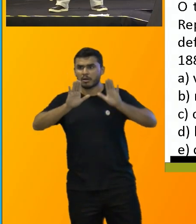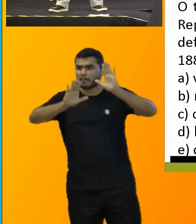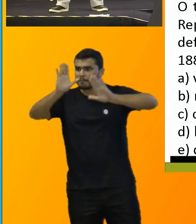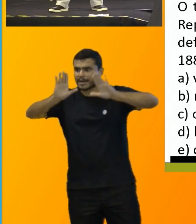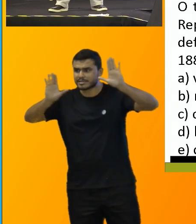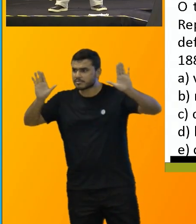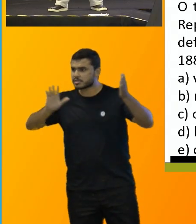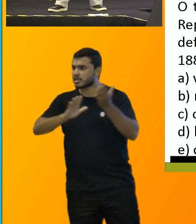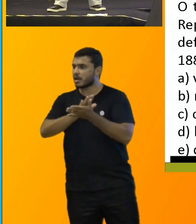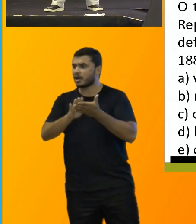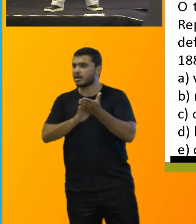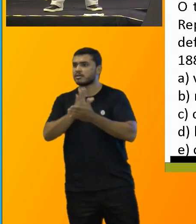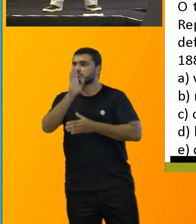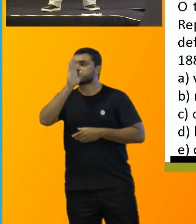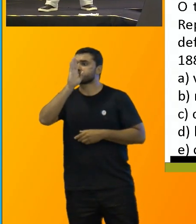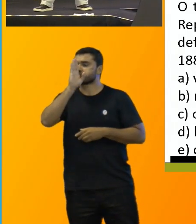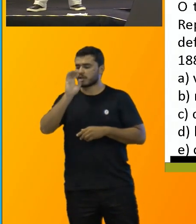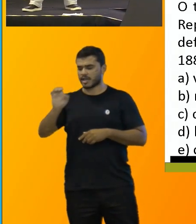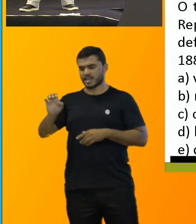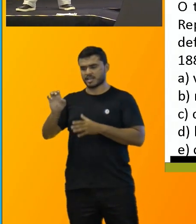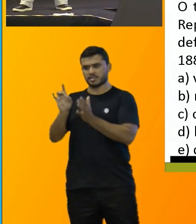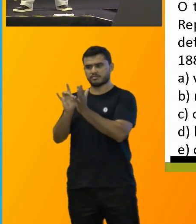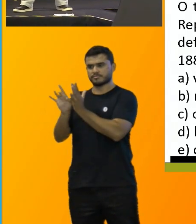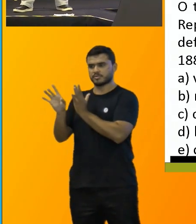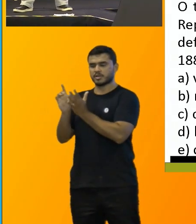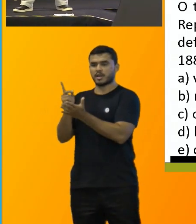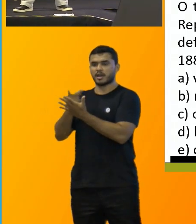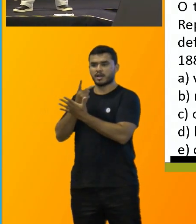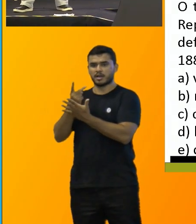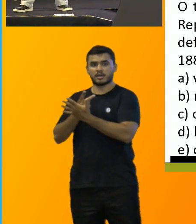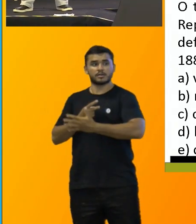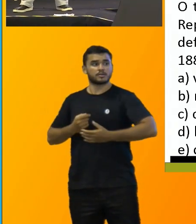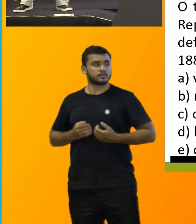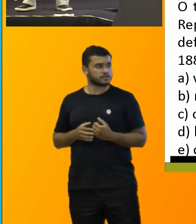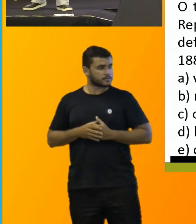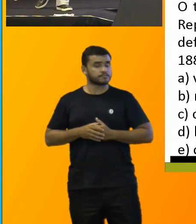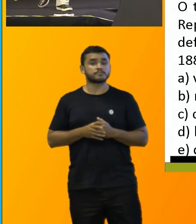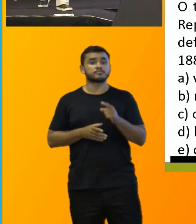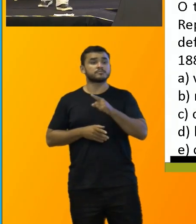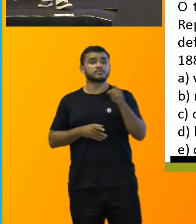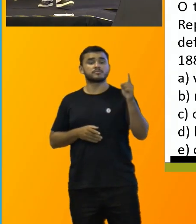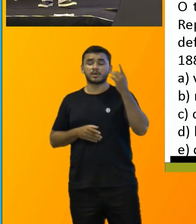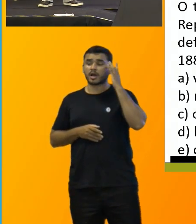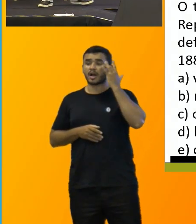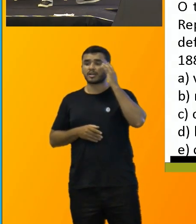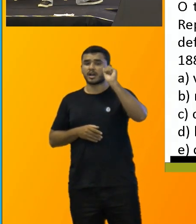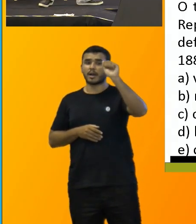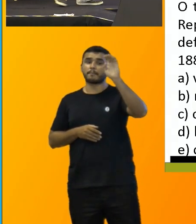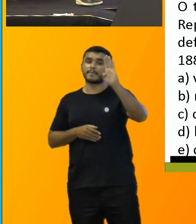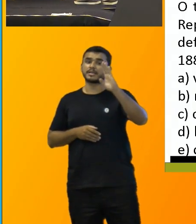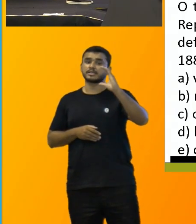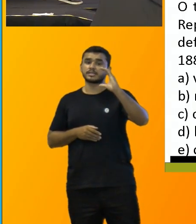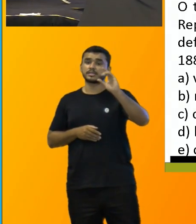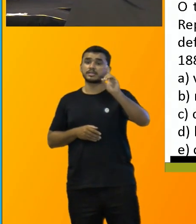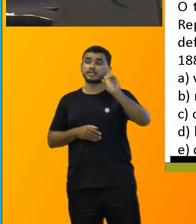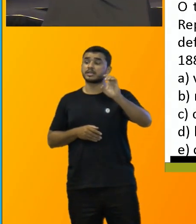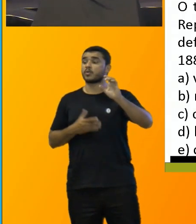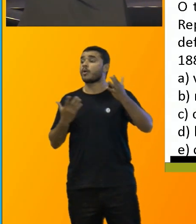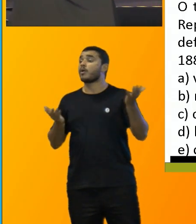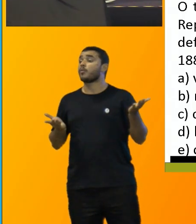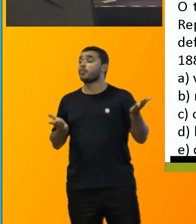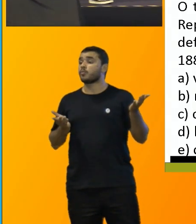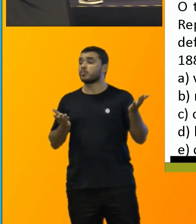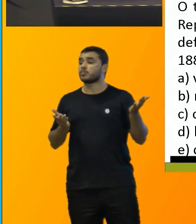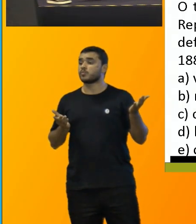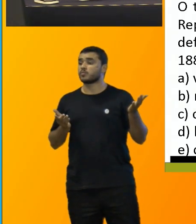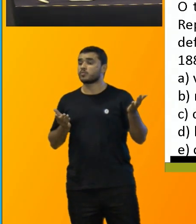participação. Então a letra E eu já excluí. Quem quer arriscar aqui comigo qual é a letra? Arriscar não, mostrar que